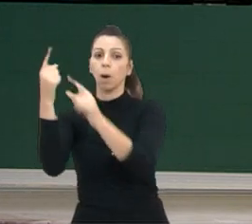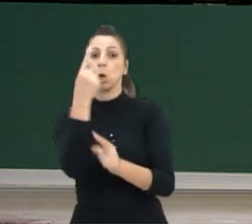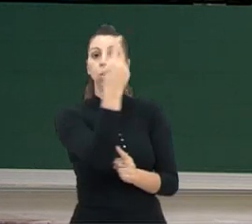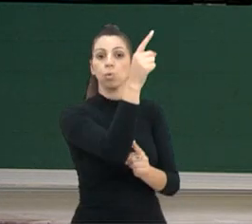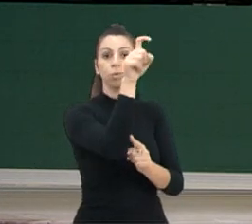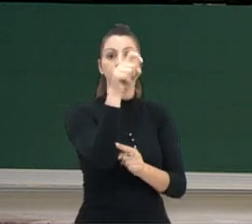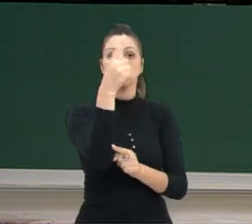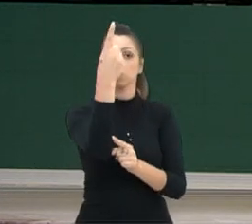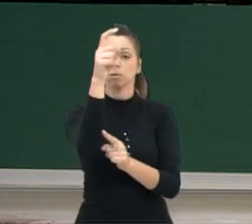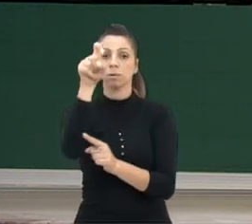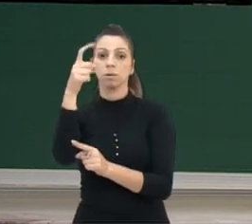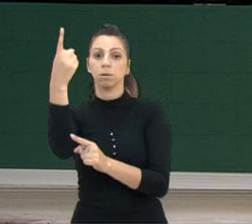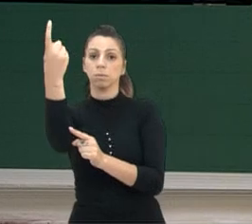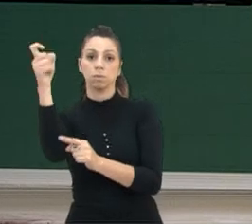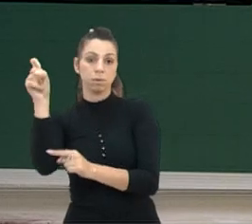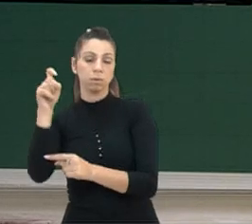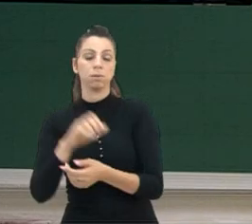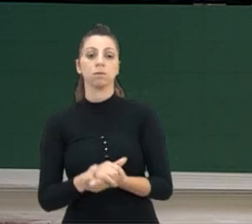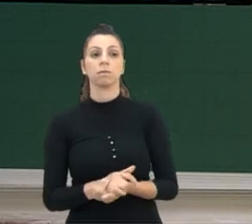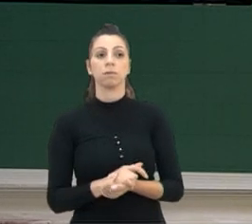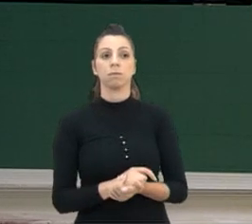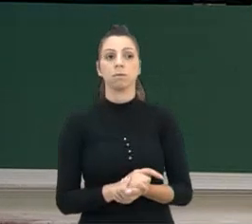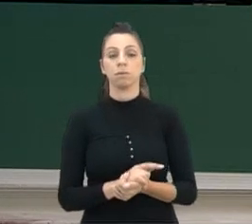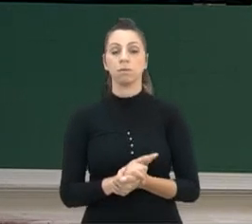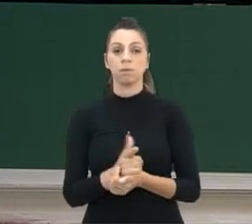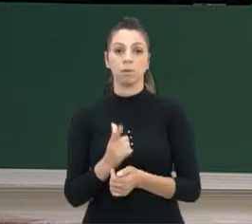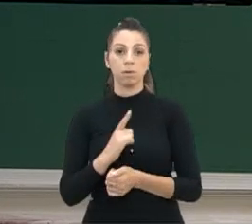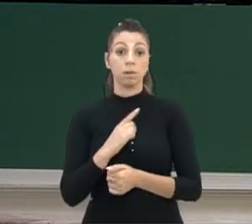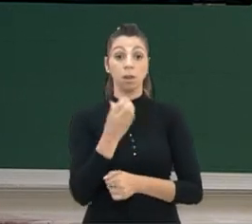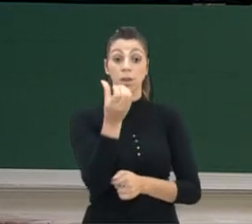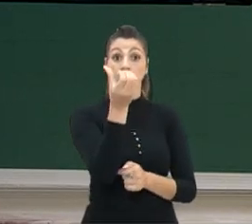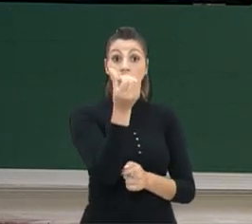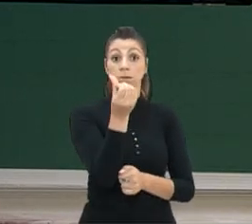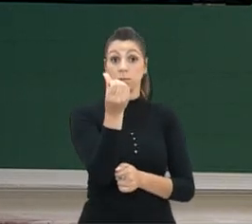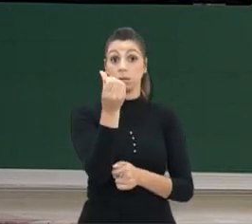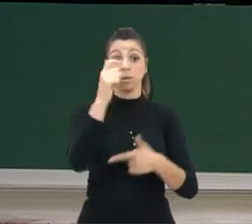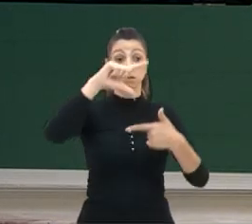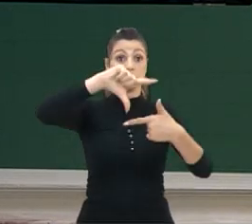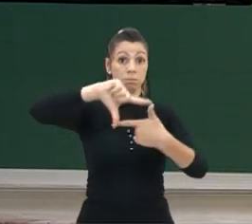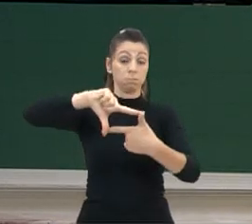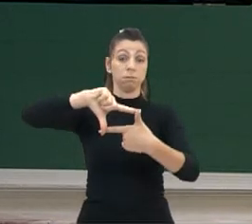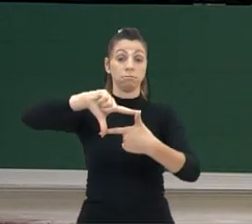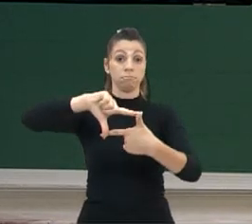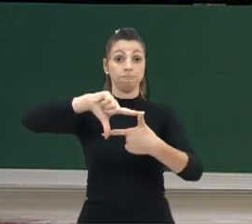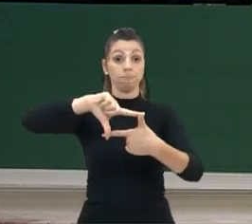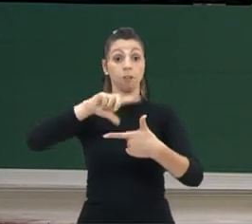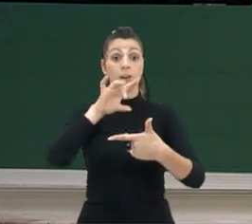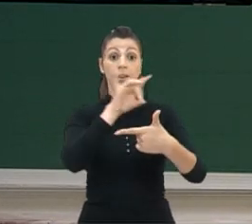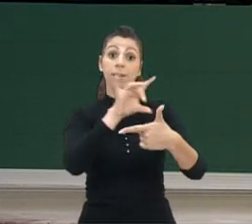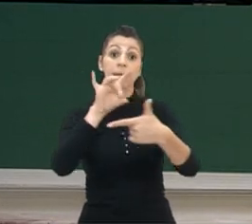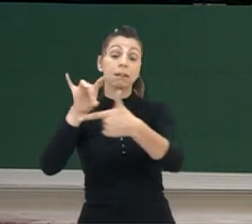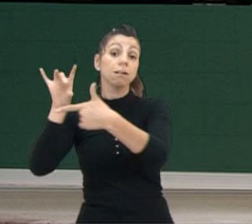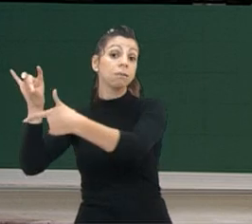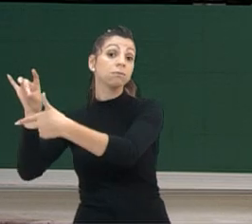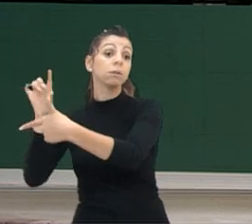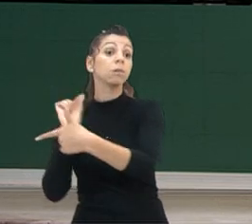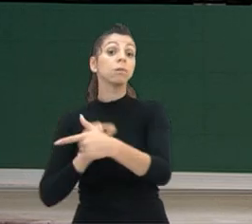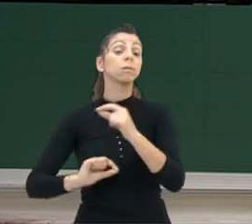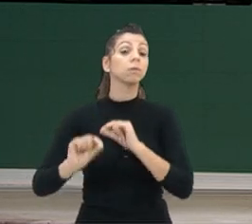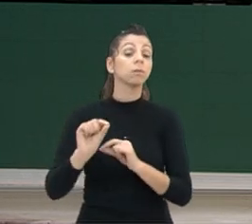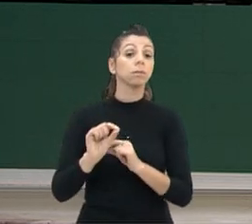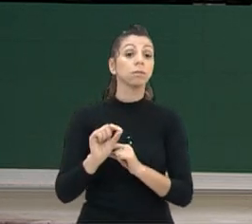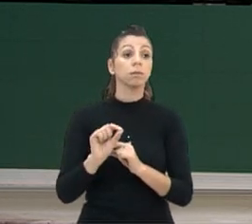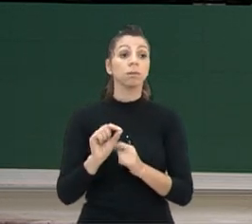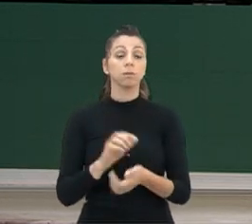Quando eu faço a área desse retângulo, o que eu vou ter? Eu tenho 6 retângulos. E cada retângulo desses mede quanto?